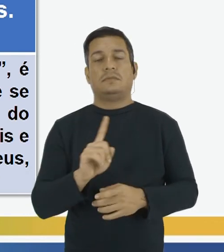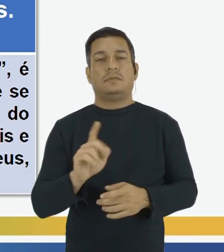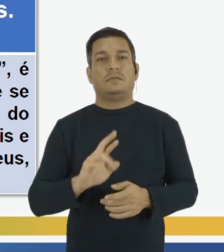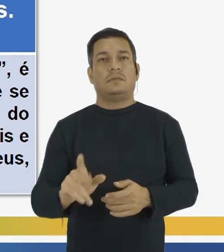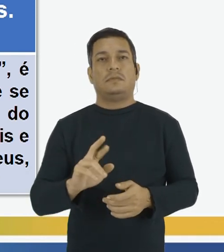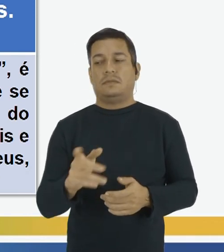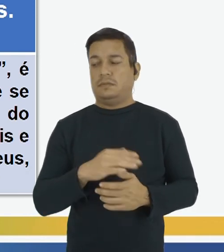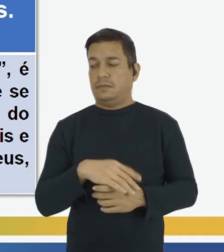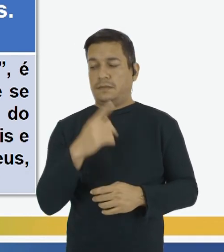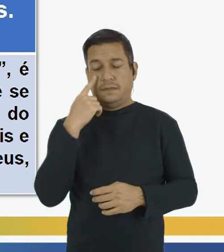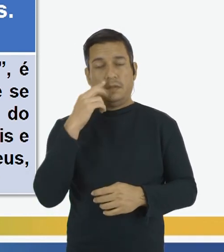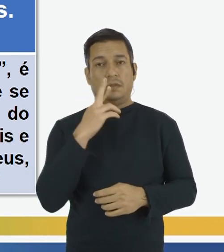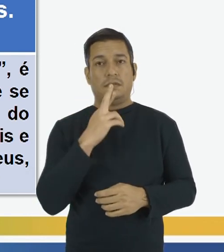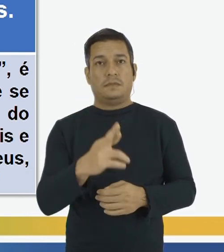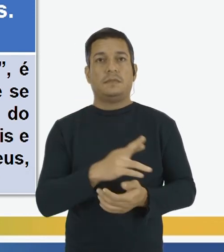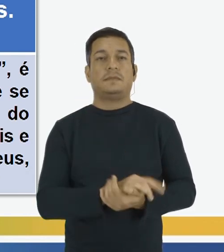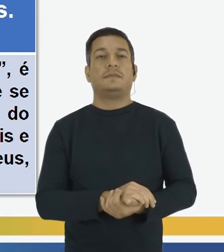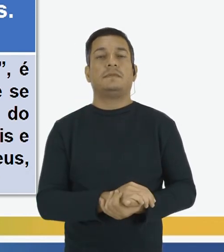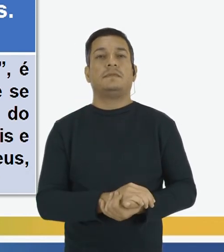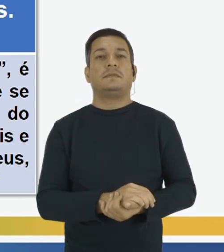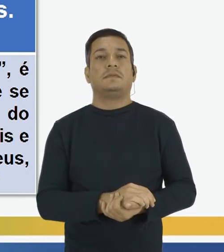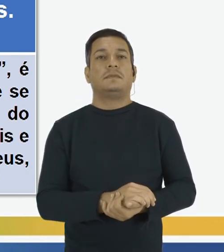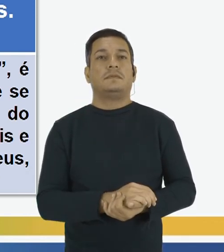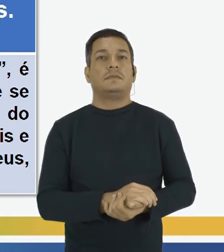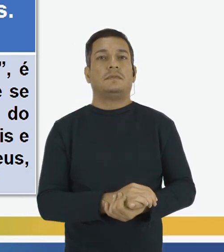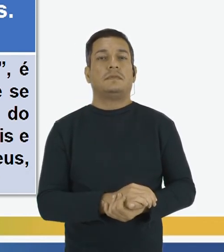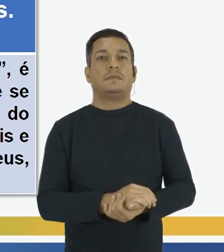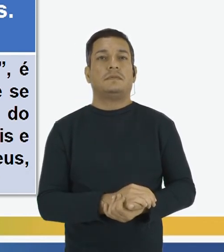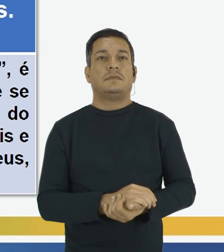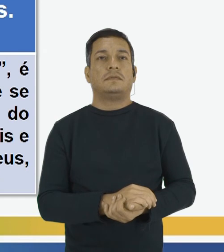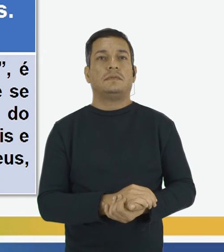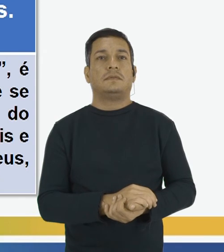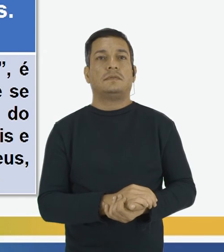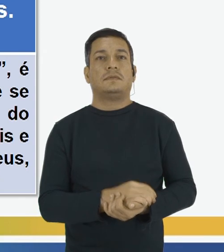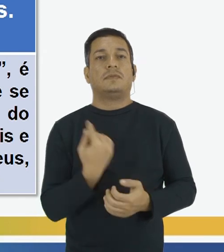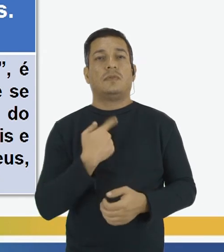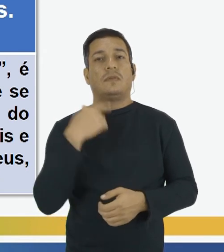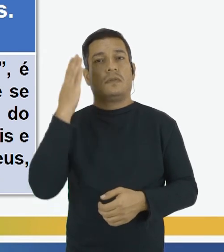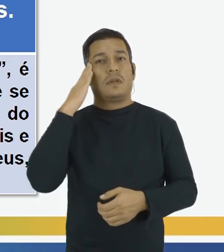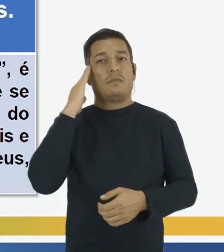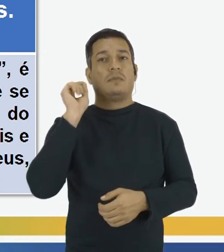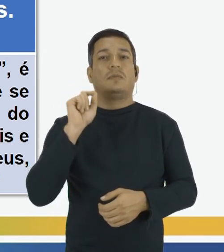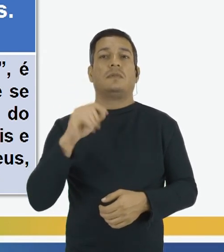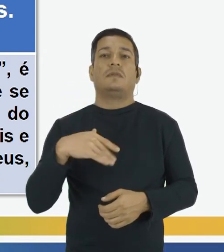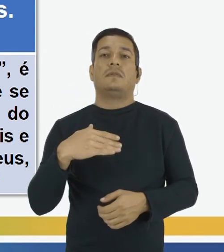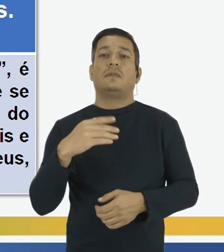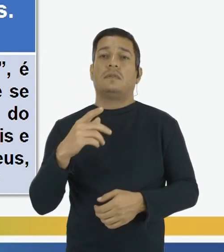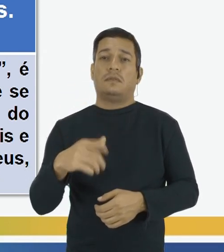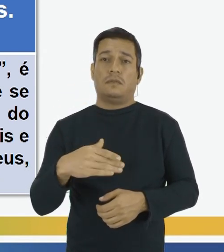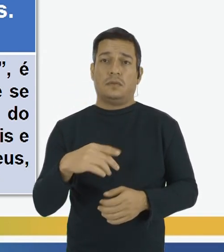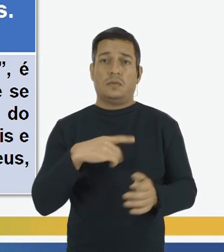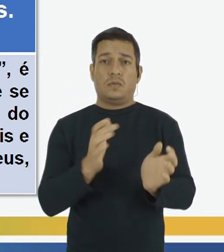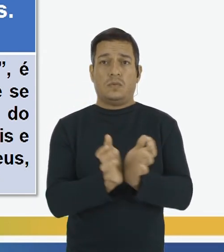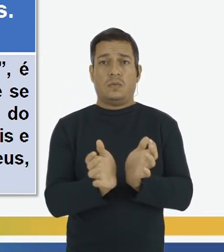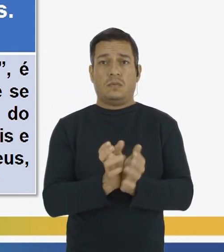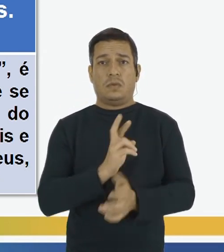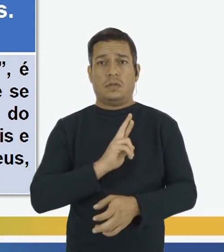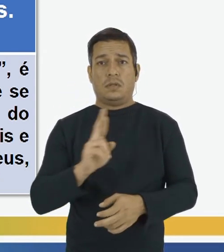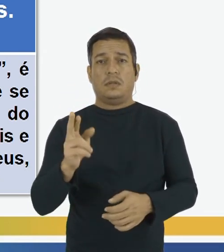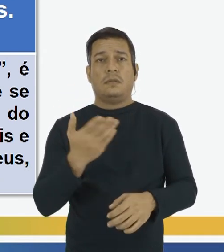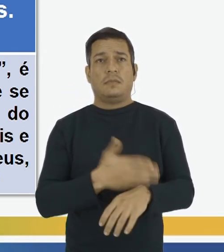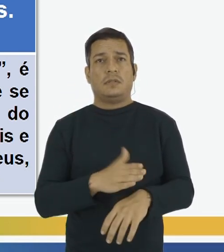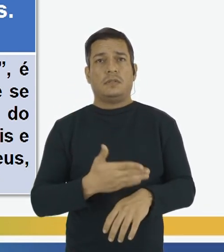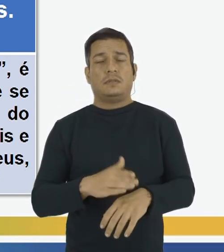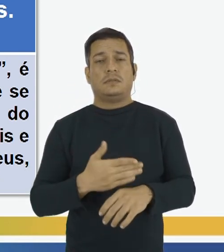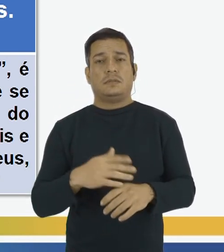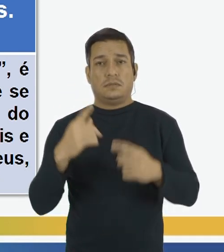para a nossa resposta, tá? Nós sabemos que quando um determinado grupo religioso